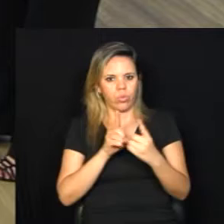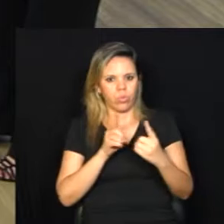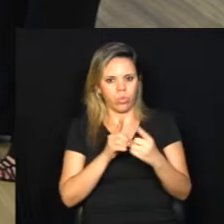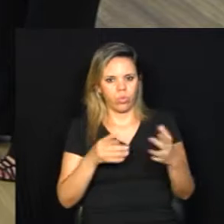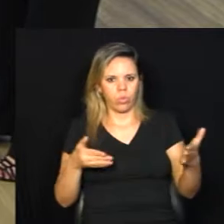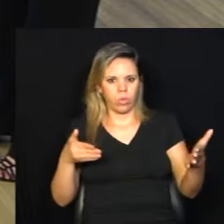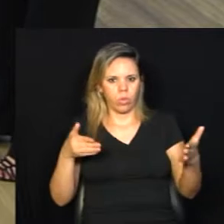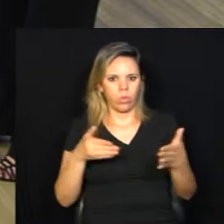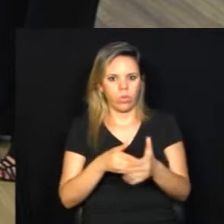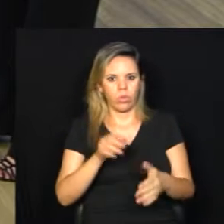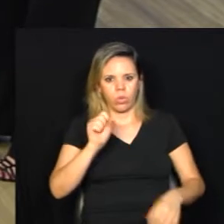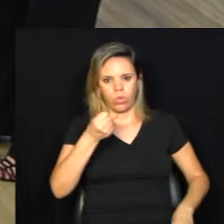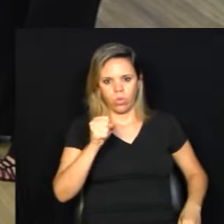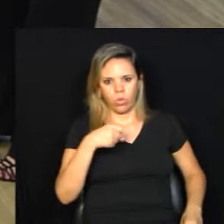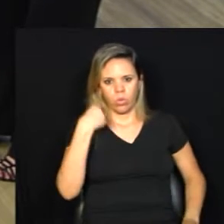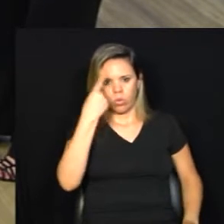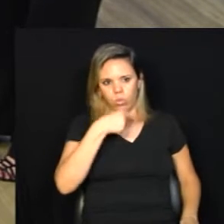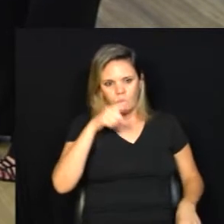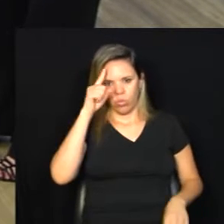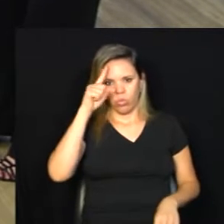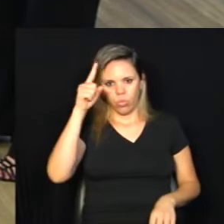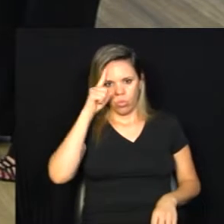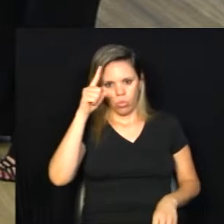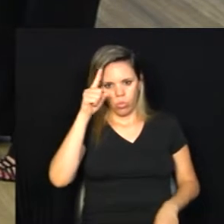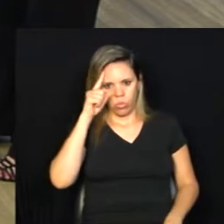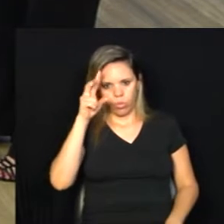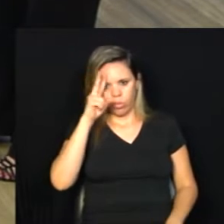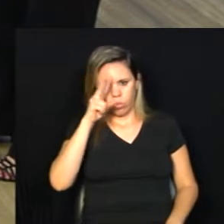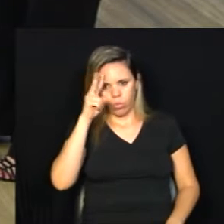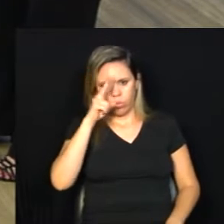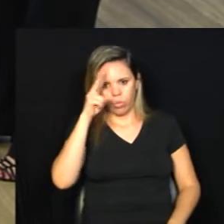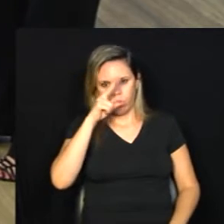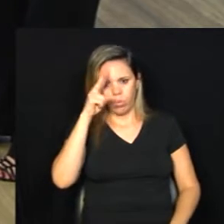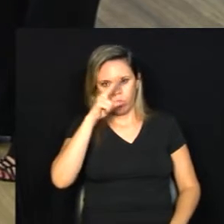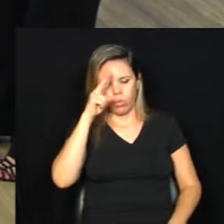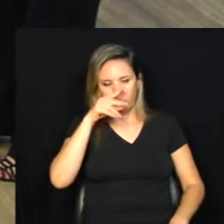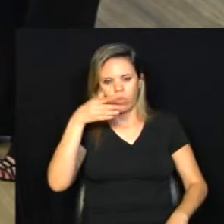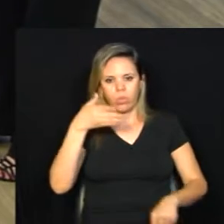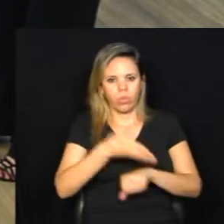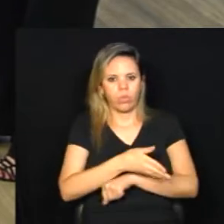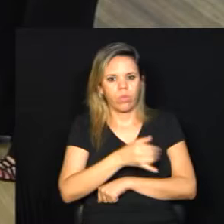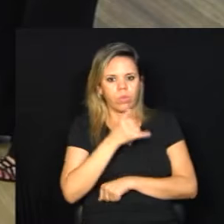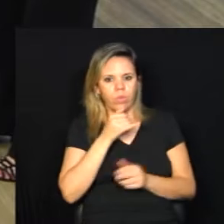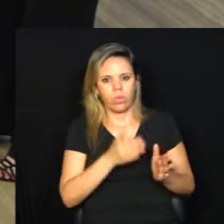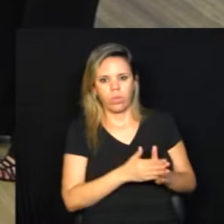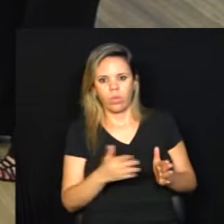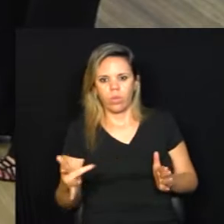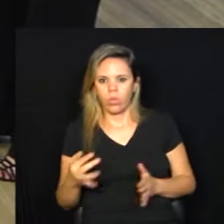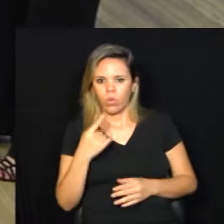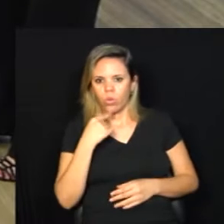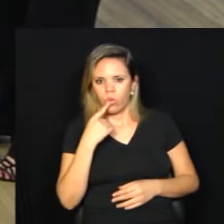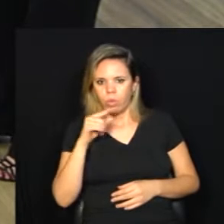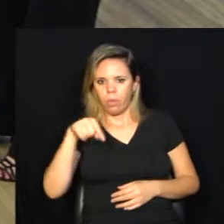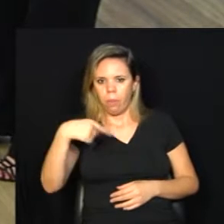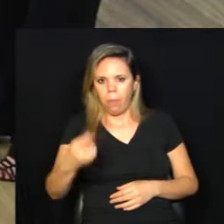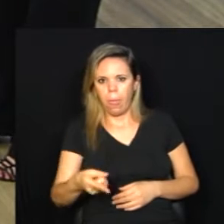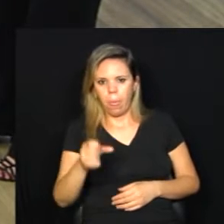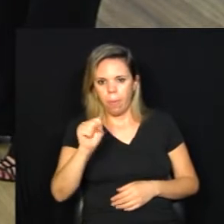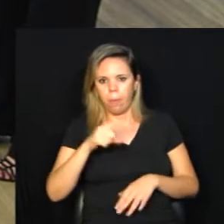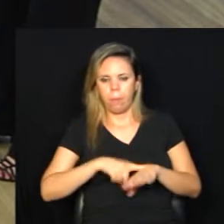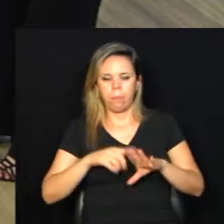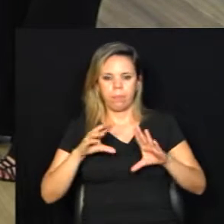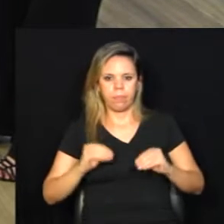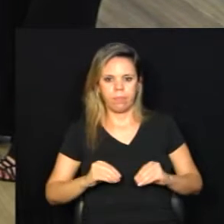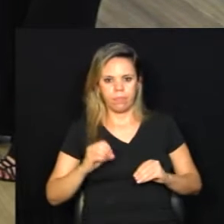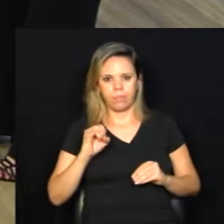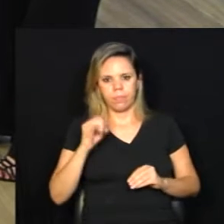máximo de 8 horas por dia. Lembrando que, como a gente entra na fase vermelha a partir das 8 da noite,